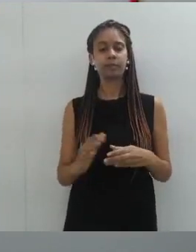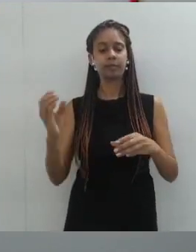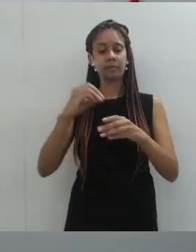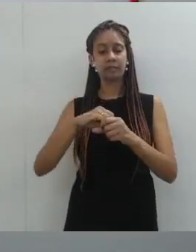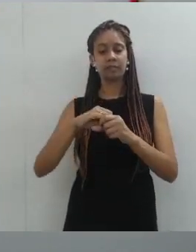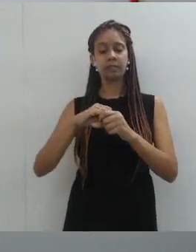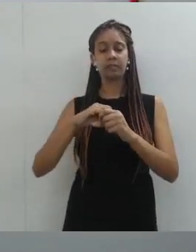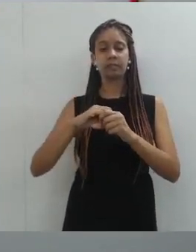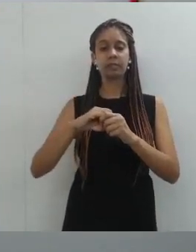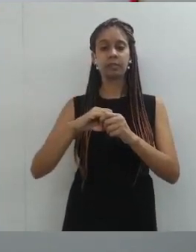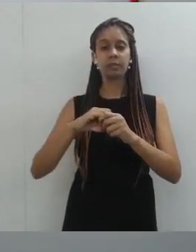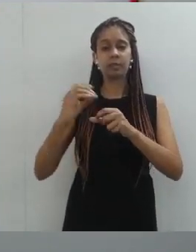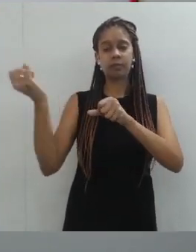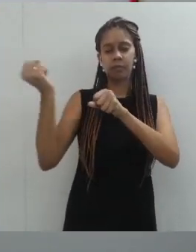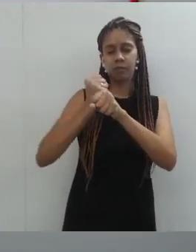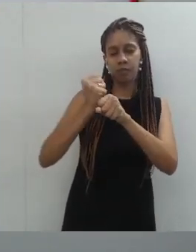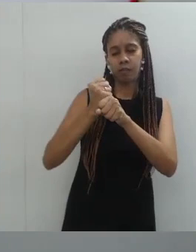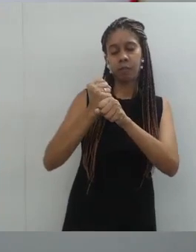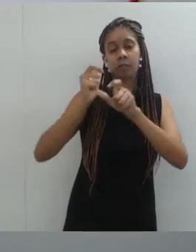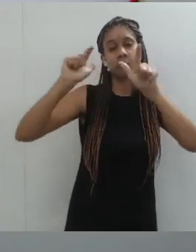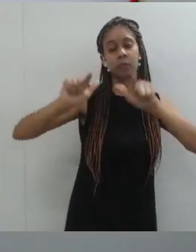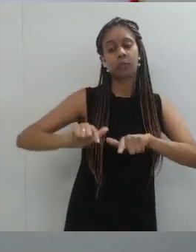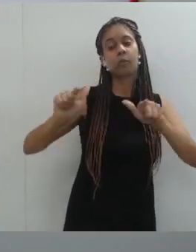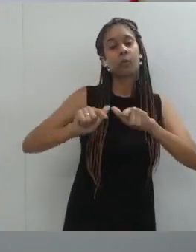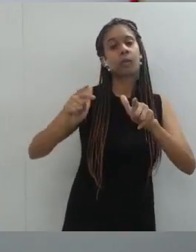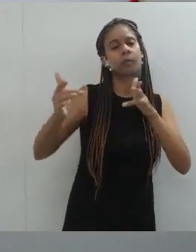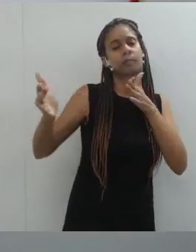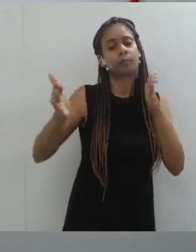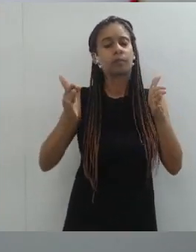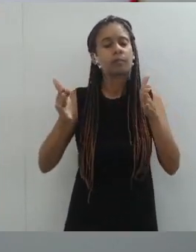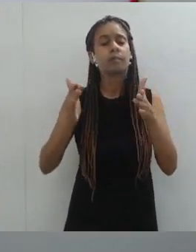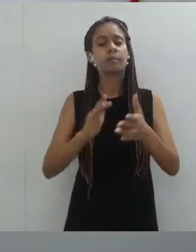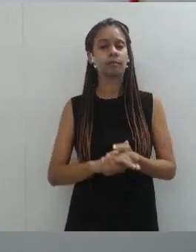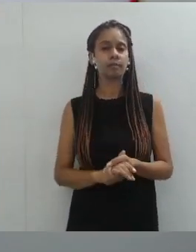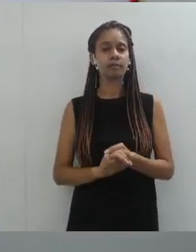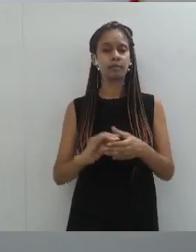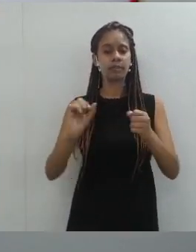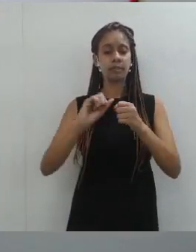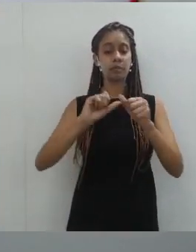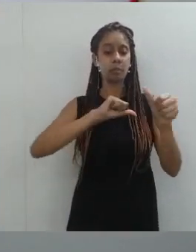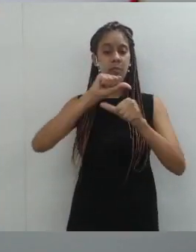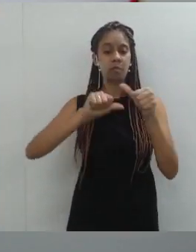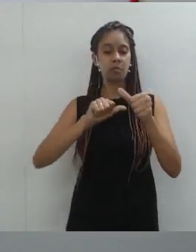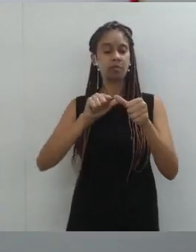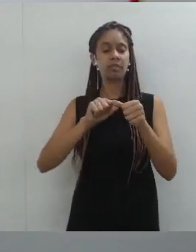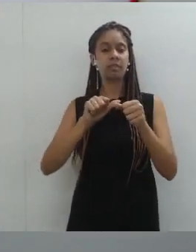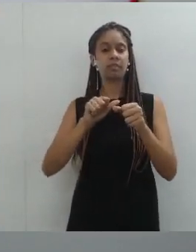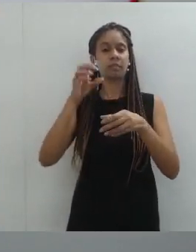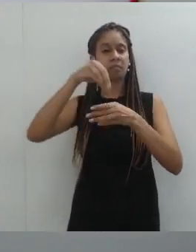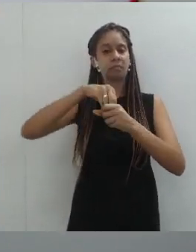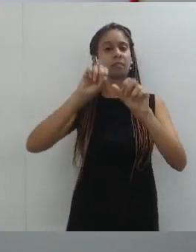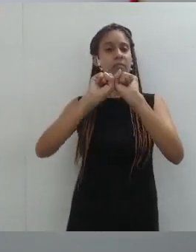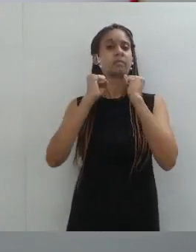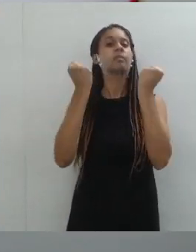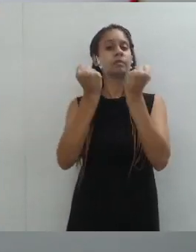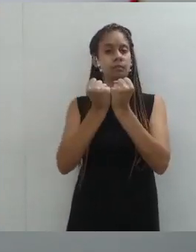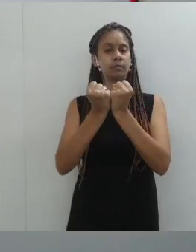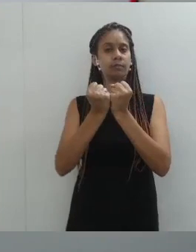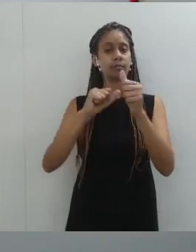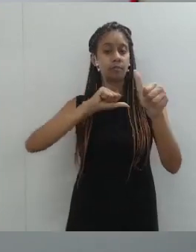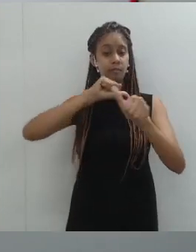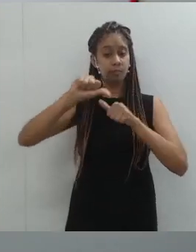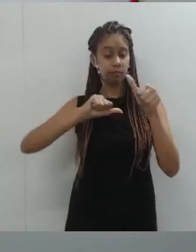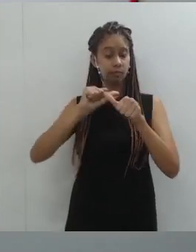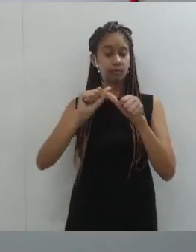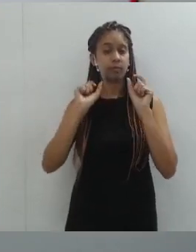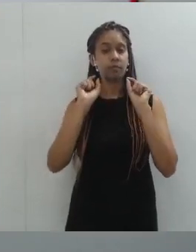de um espaço, causando essas alterações dentro daquela sociedade. Essas alterações são